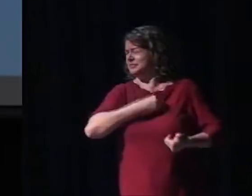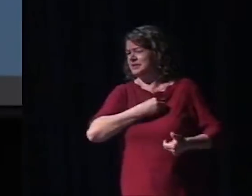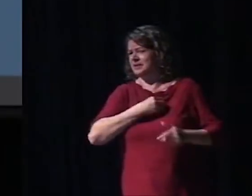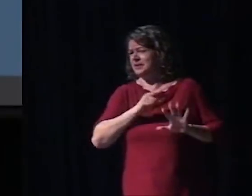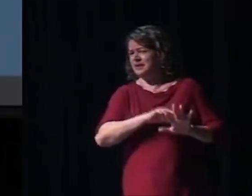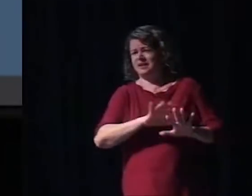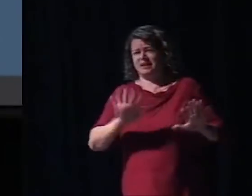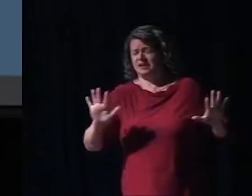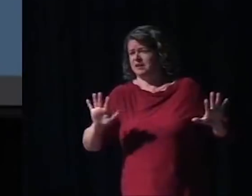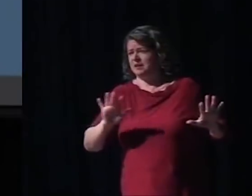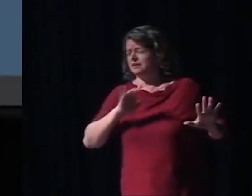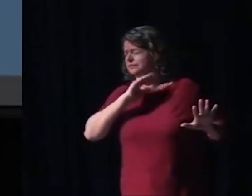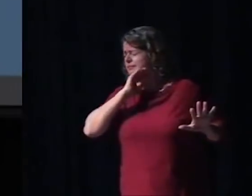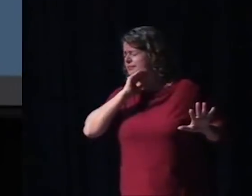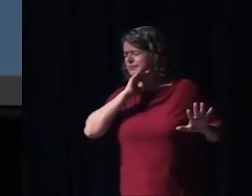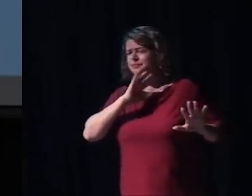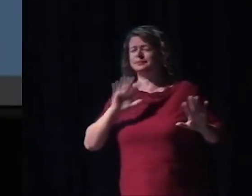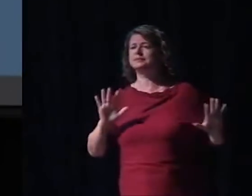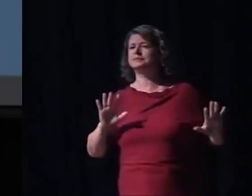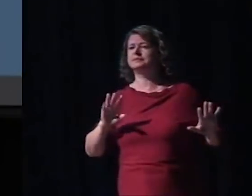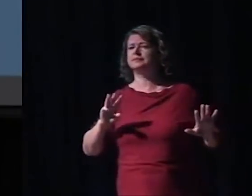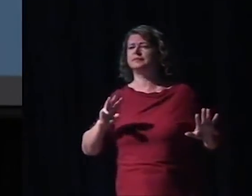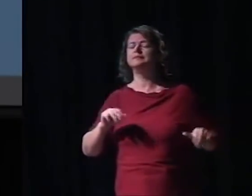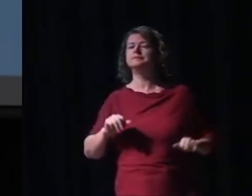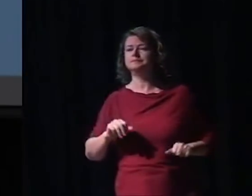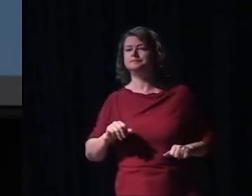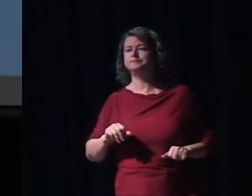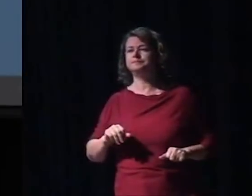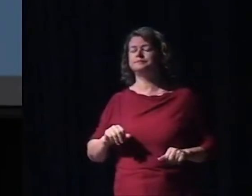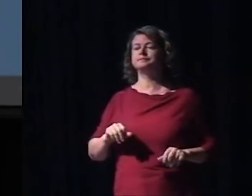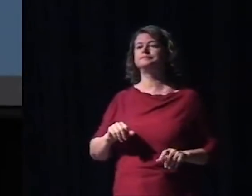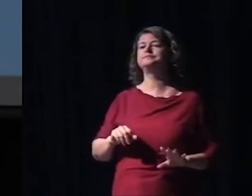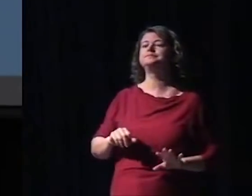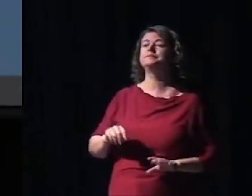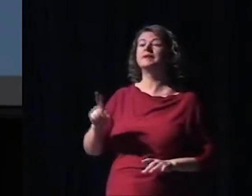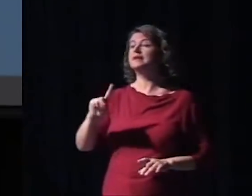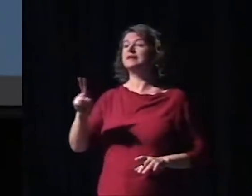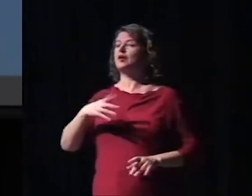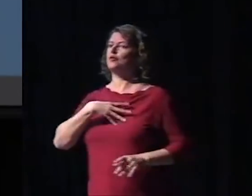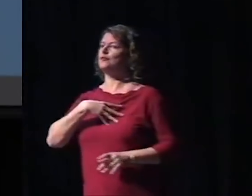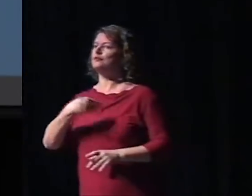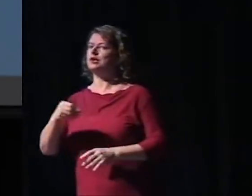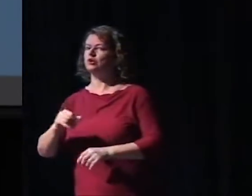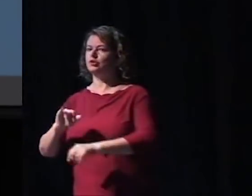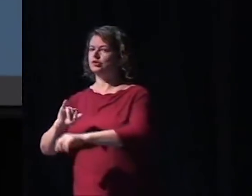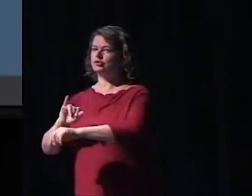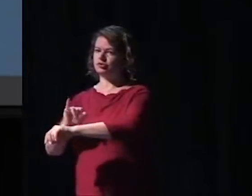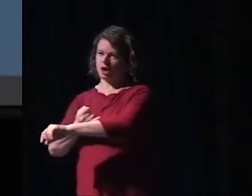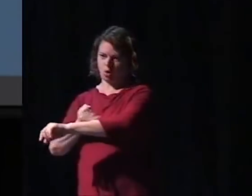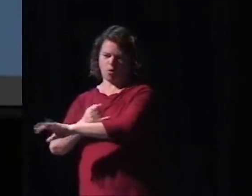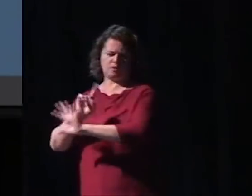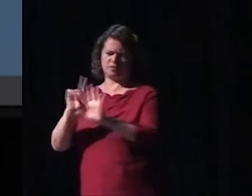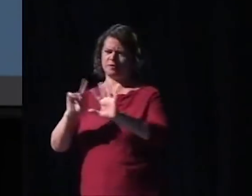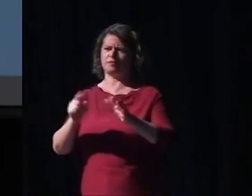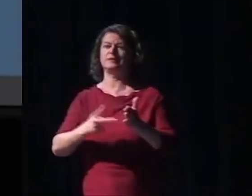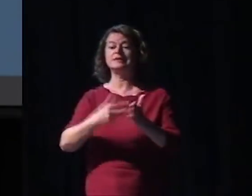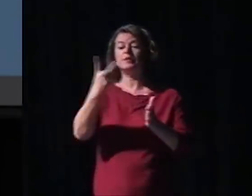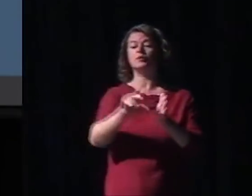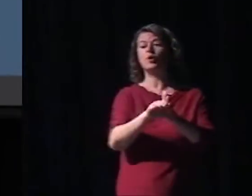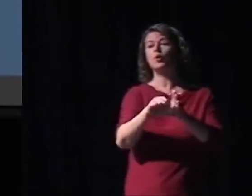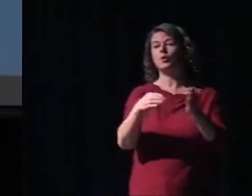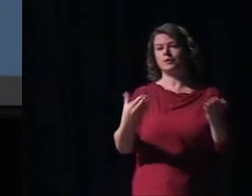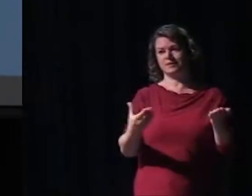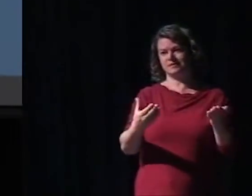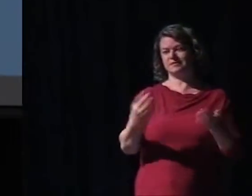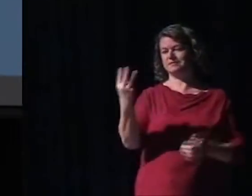Manassés. Não Manassés, filho filho de Jacó, aquele Manassés de 2 Crônicas 33.